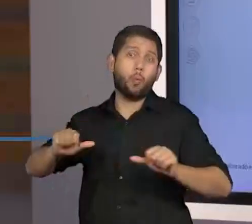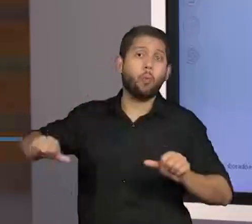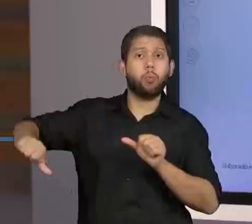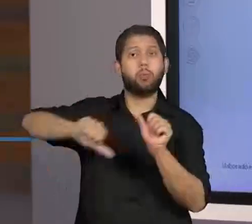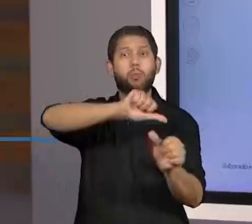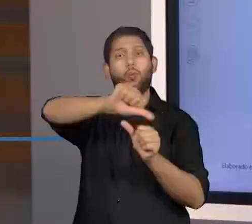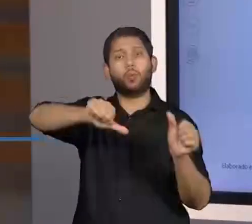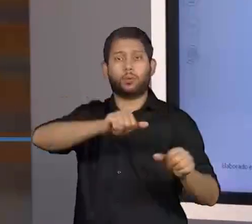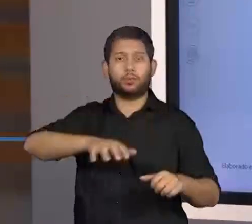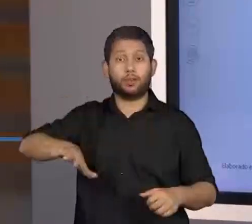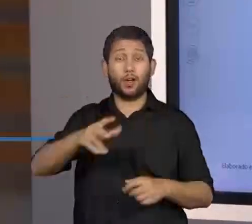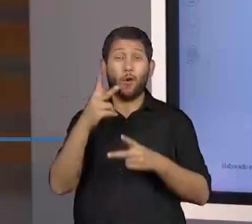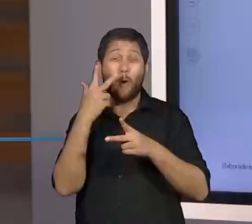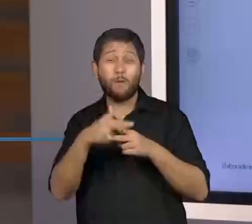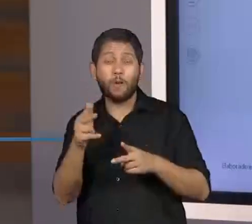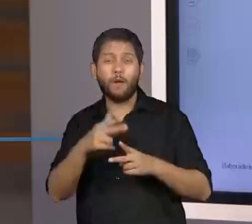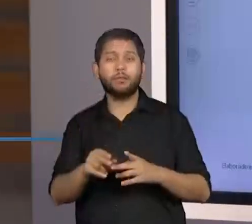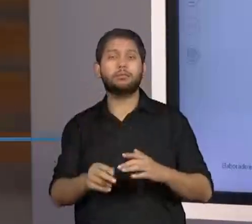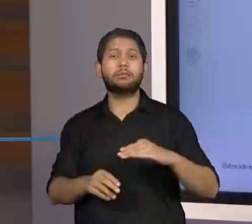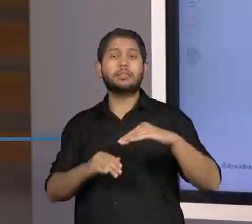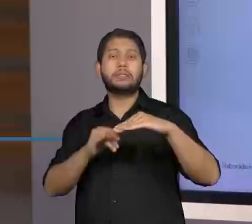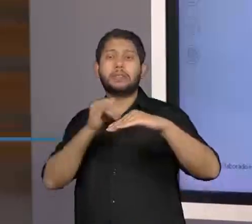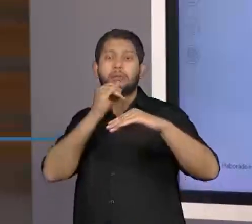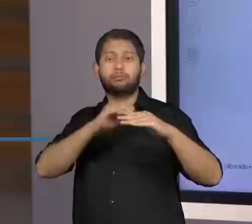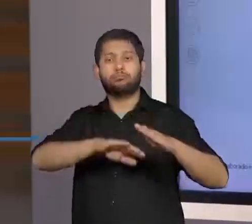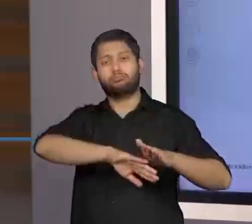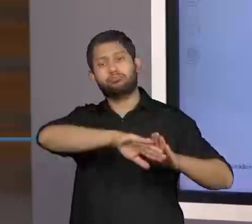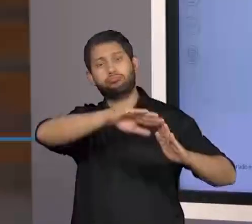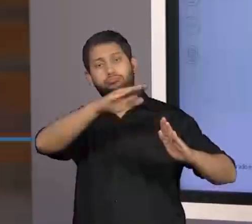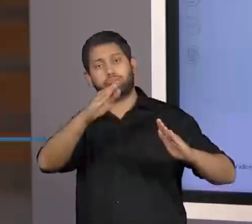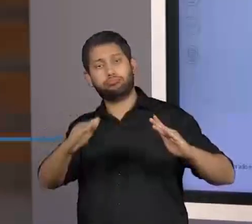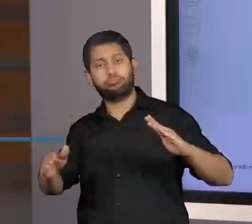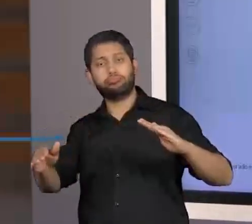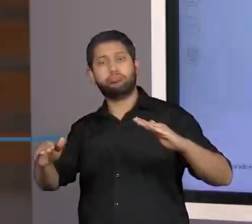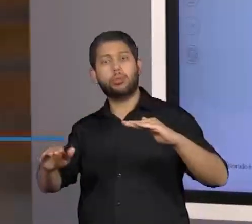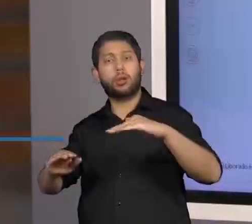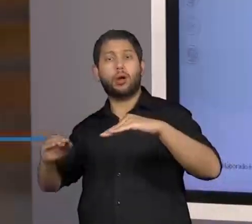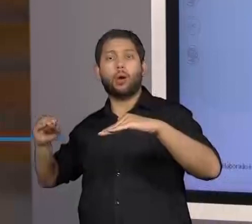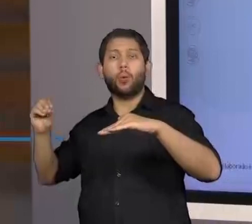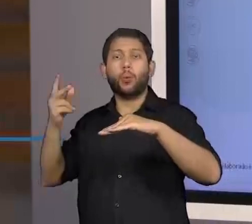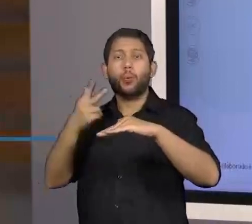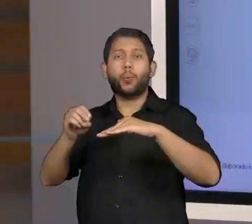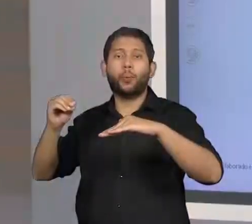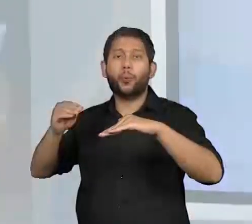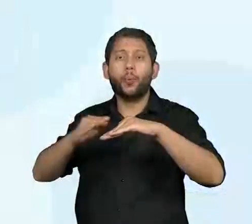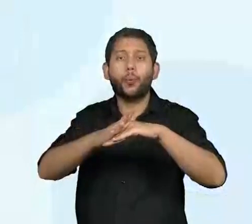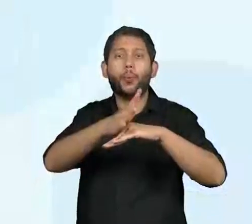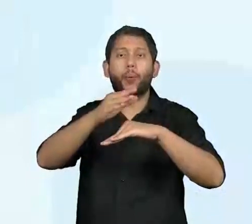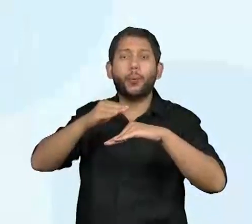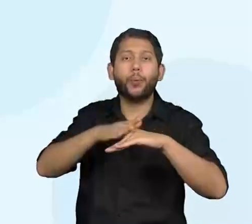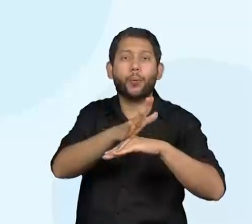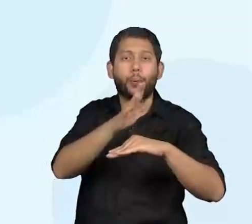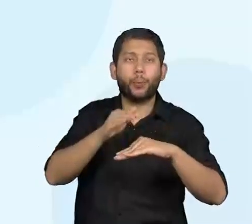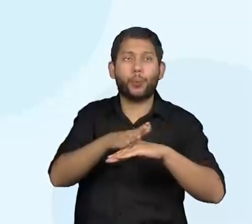tem um vento muito forte, muda completamente a paisagem do lugar. Vamos ver outro exemplo.